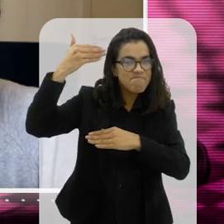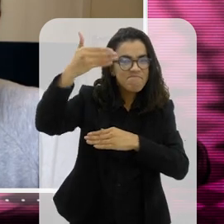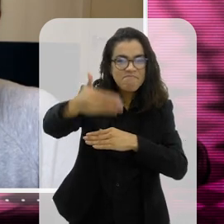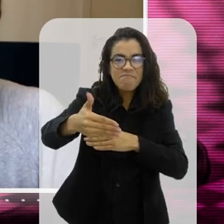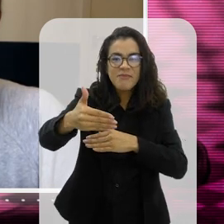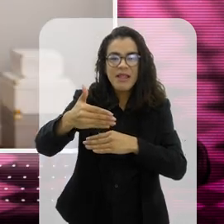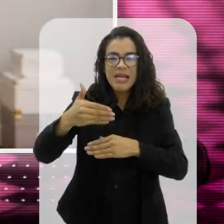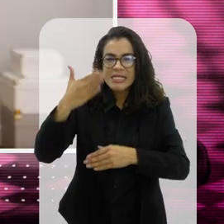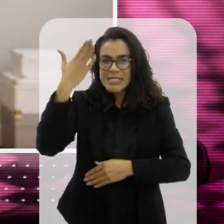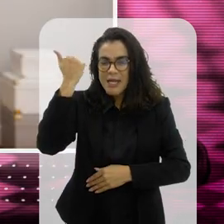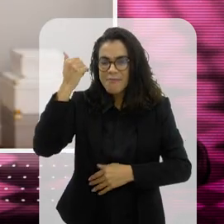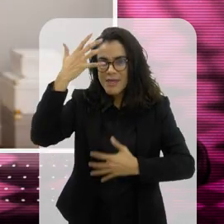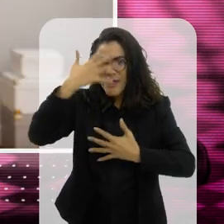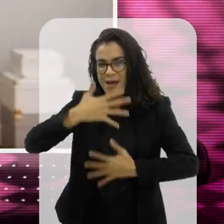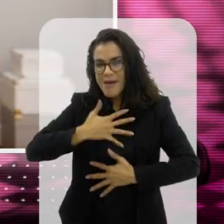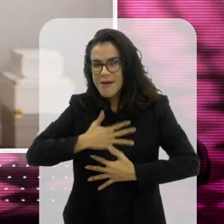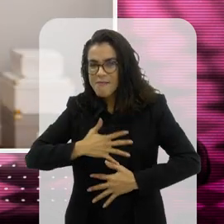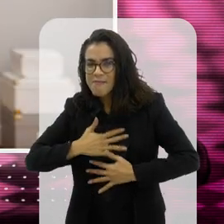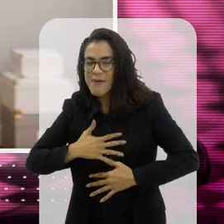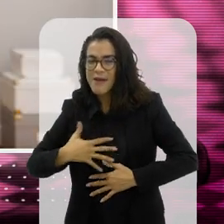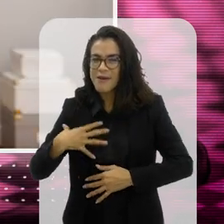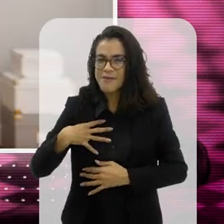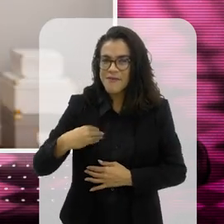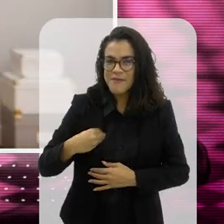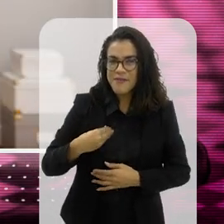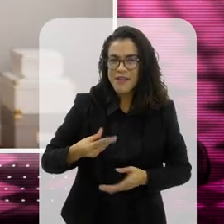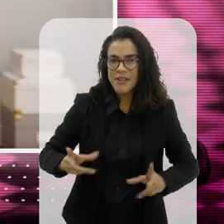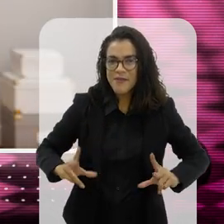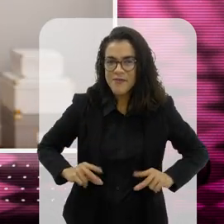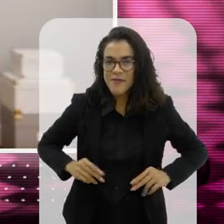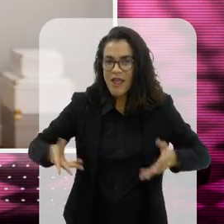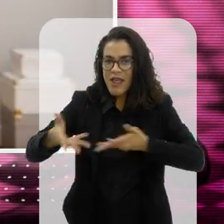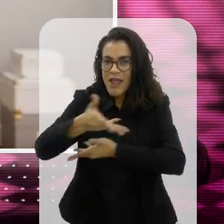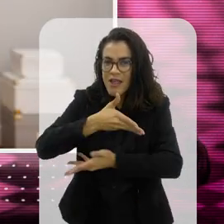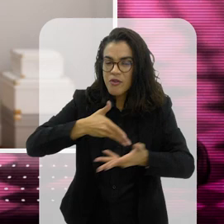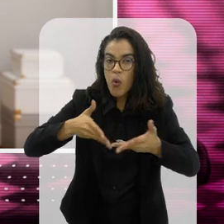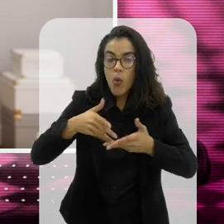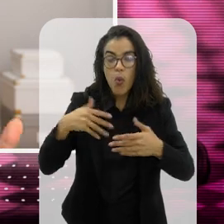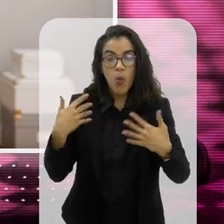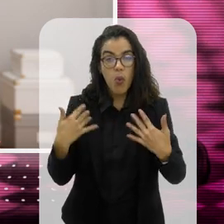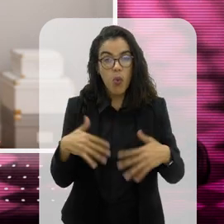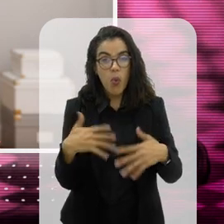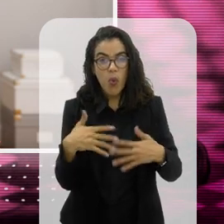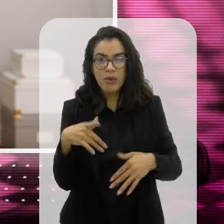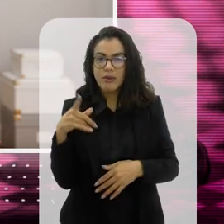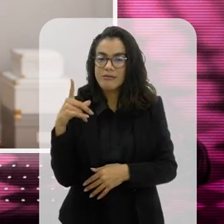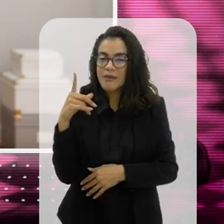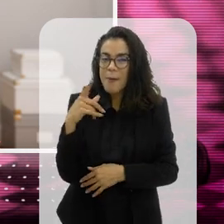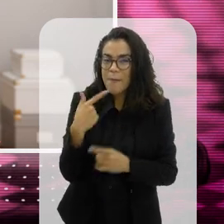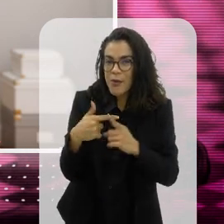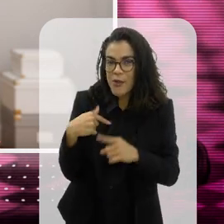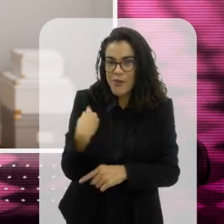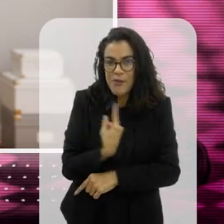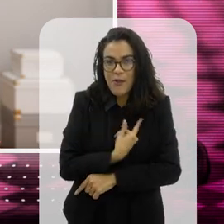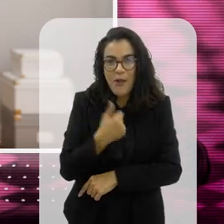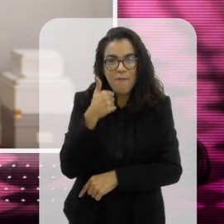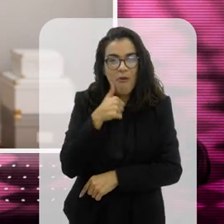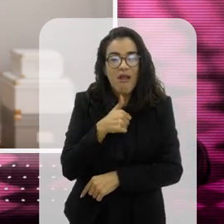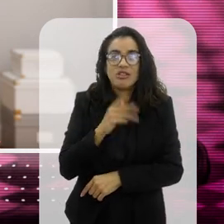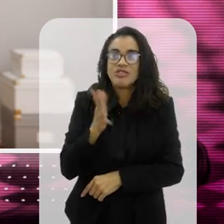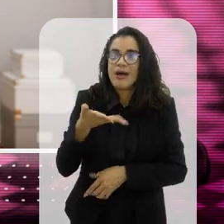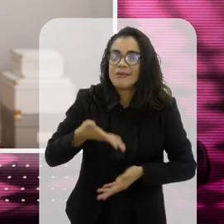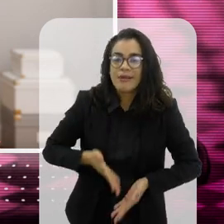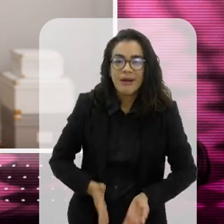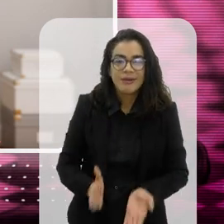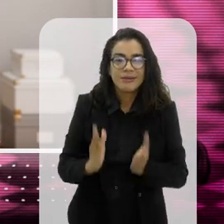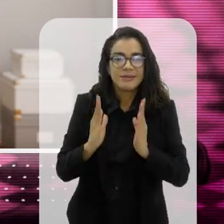porque talvez sabia dar um banho no filho, trocar uma fralda. Nossa, algo muito difícil que nós mulheres, né?